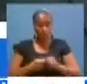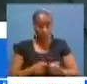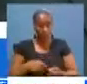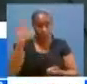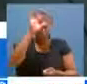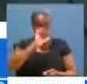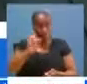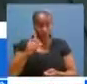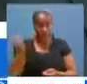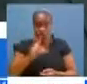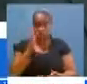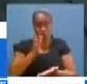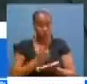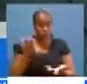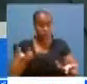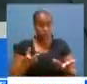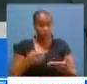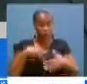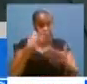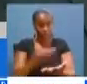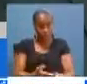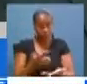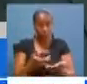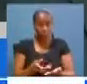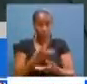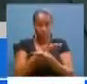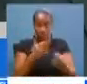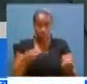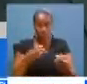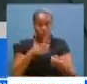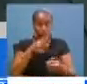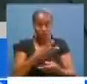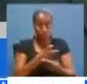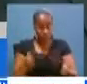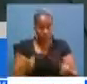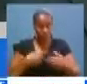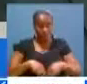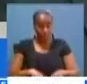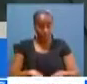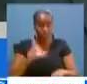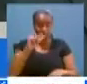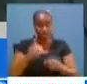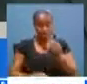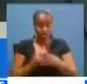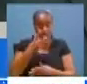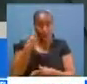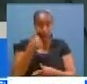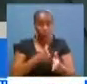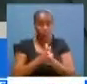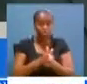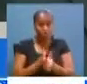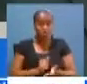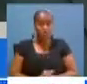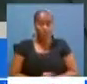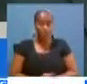o governo não só nos apresenta uma solução de resolução, mas também cria uma